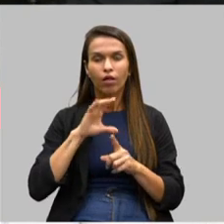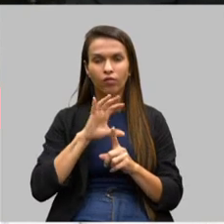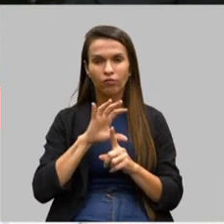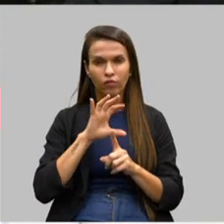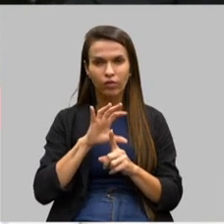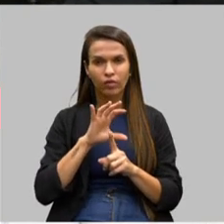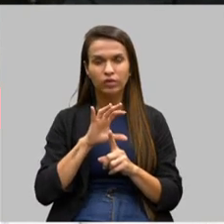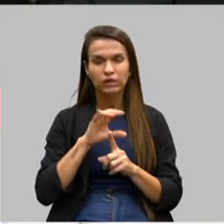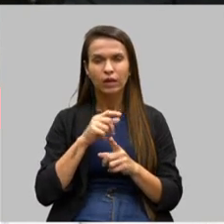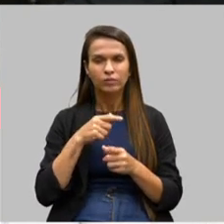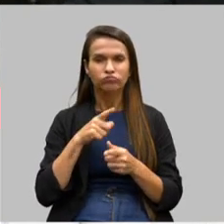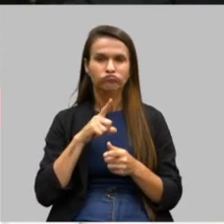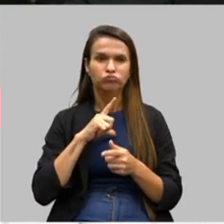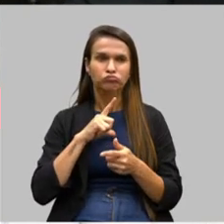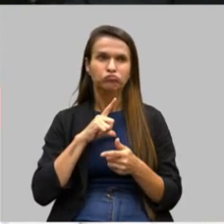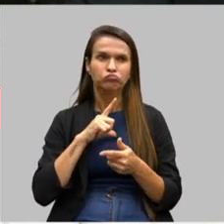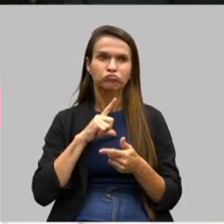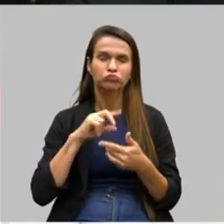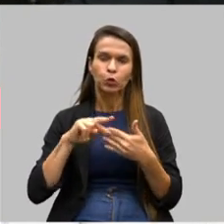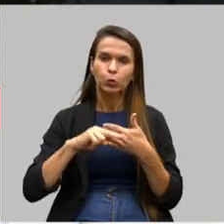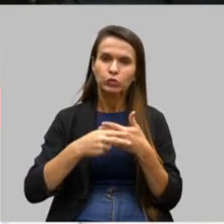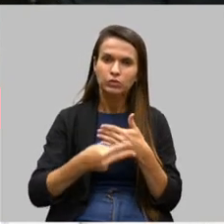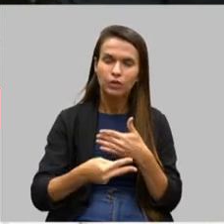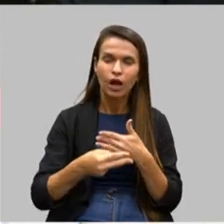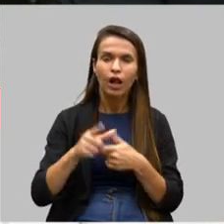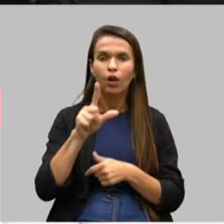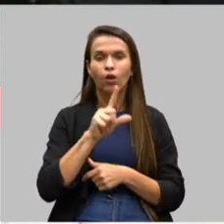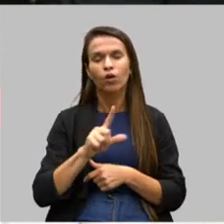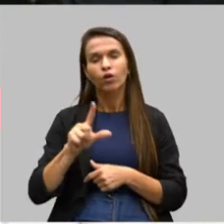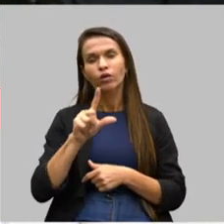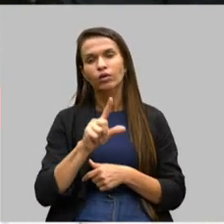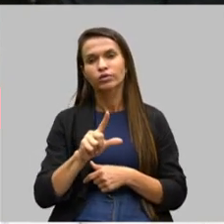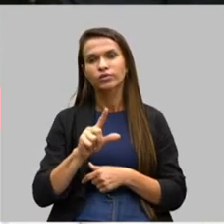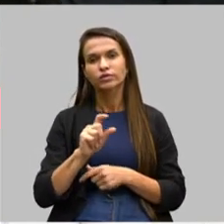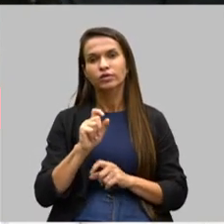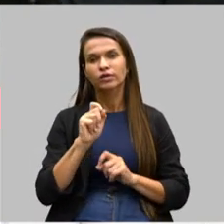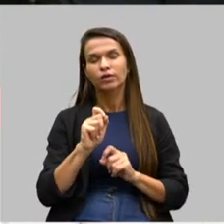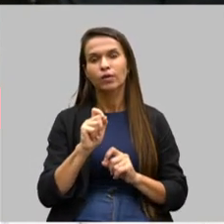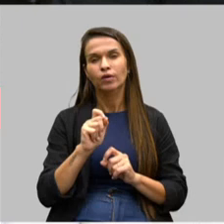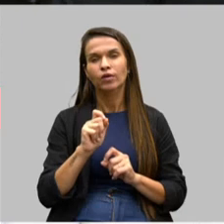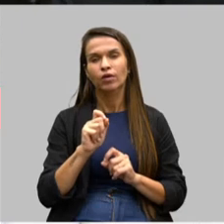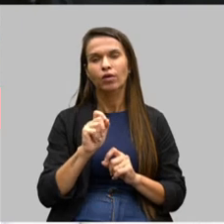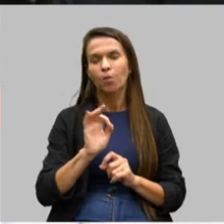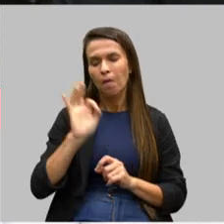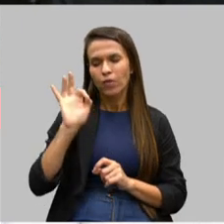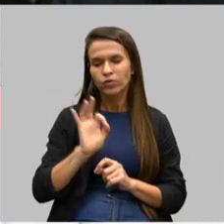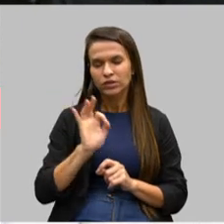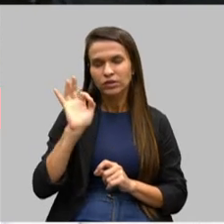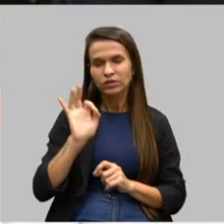importante nesse sentido. É claro que uma parcela da população